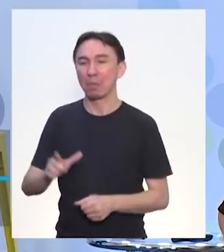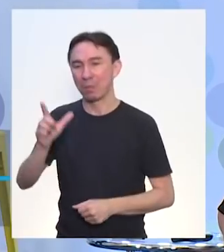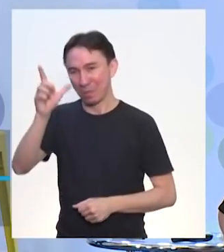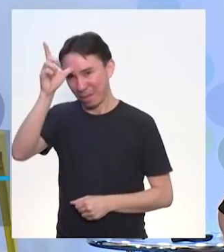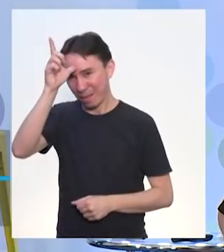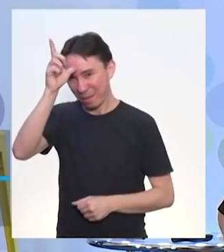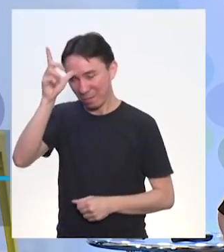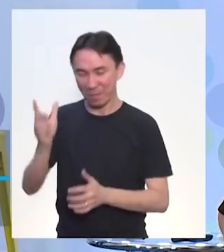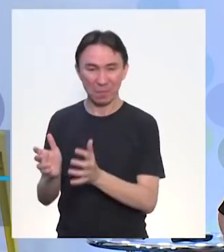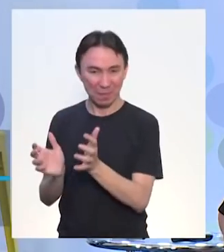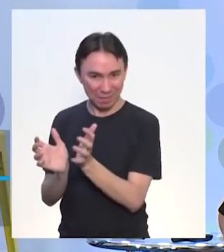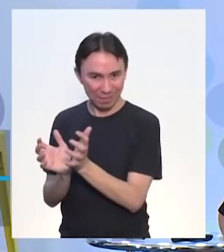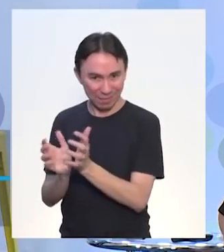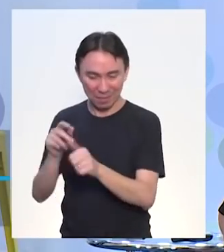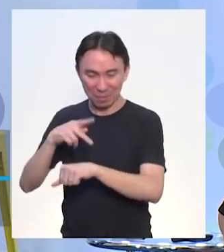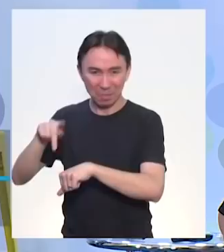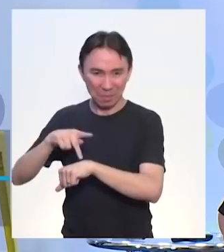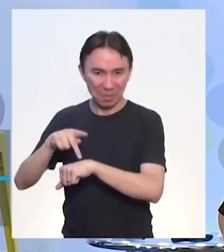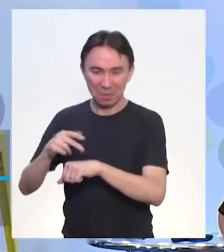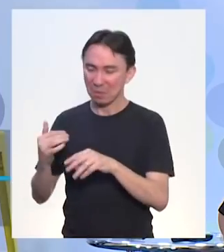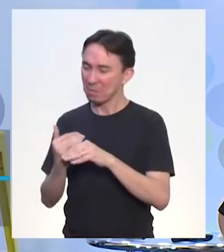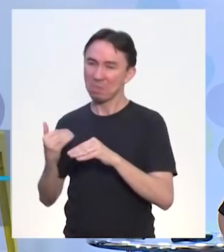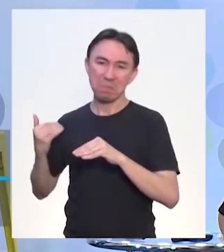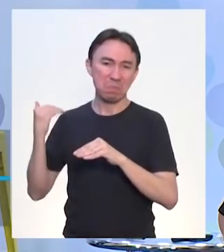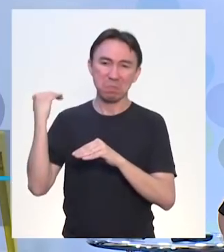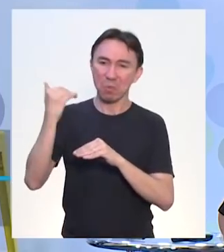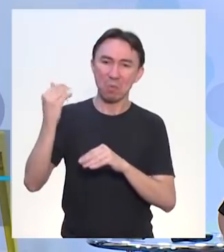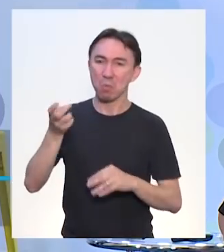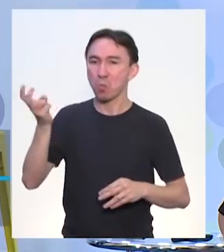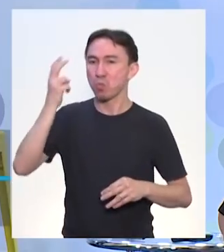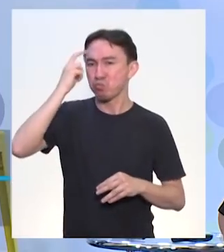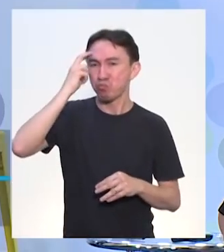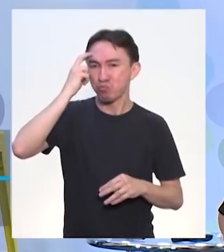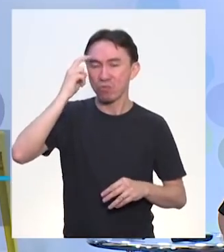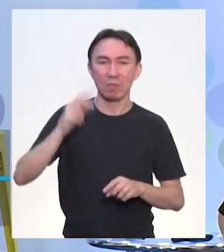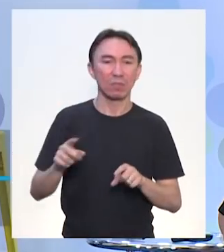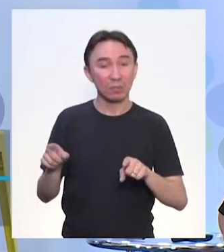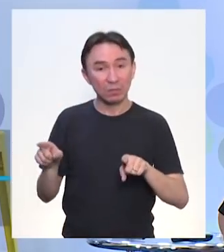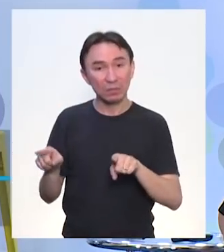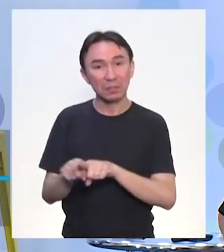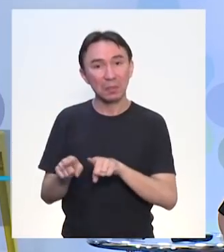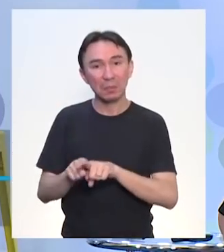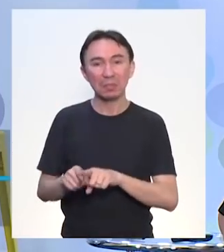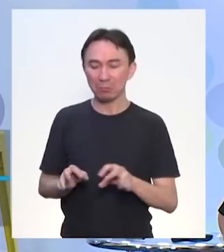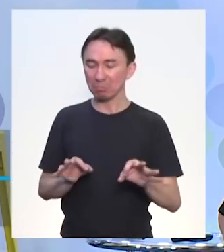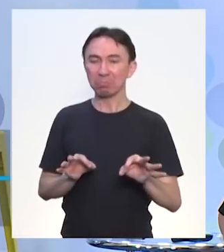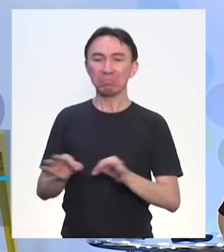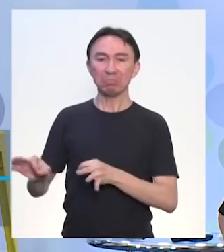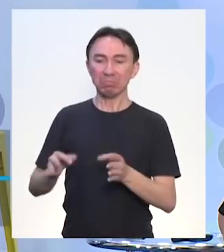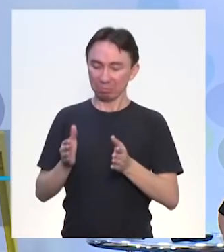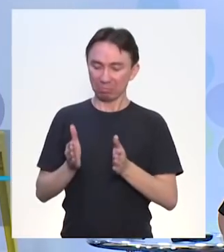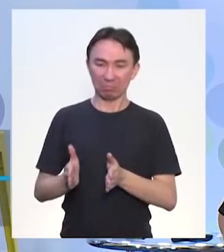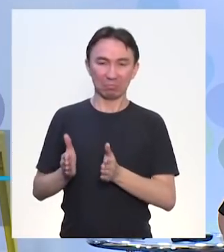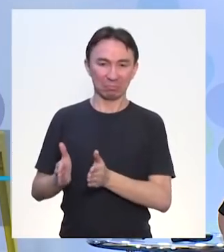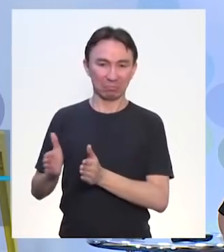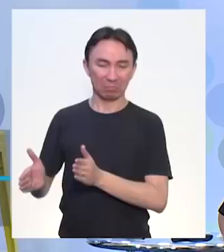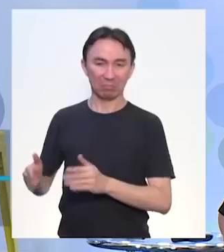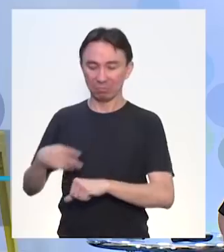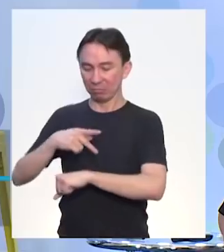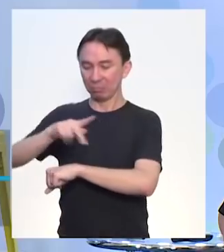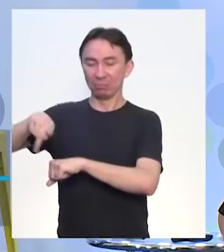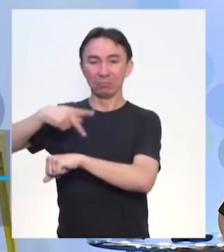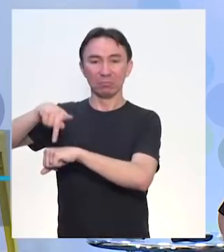superiores do ponto de vista cultural e do ponto de vista da organização do Estado e daquilo que o Hitler vai